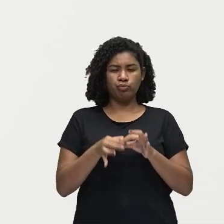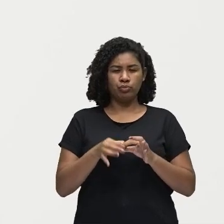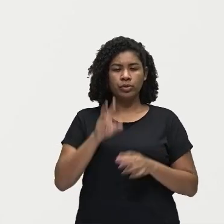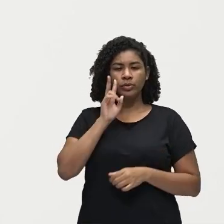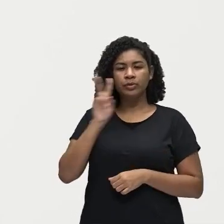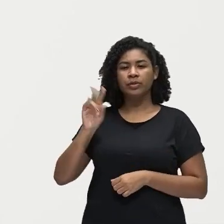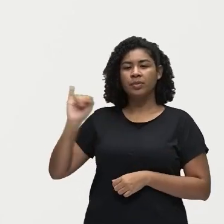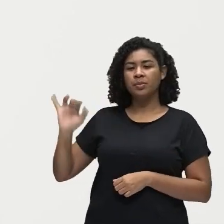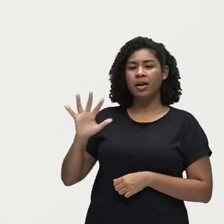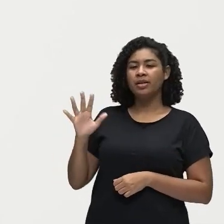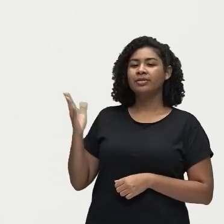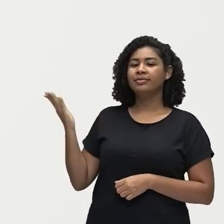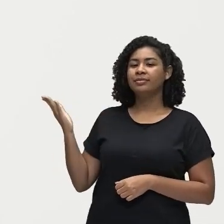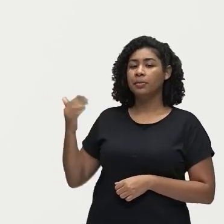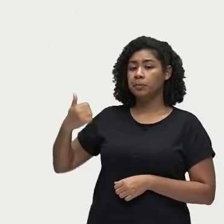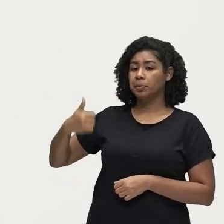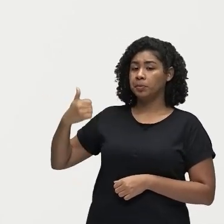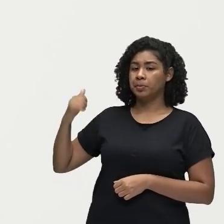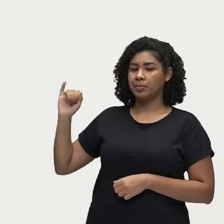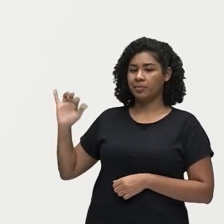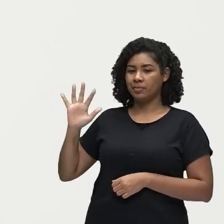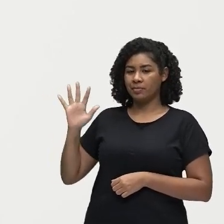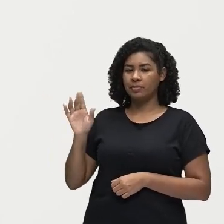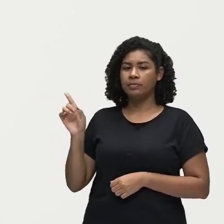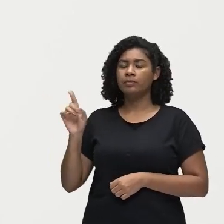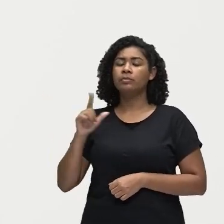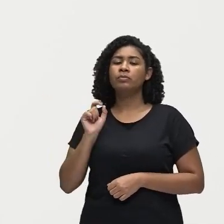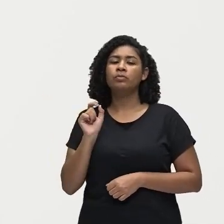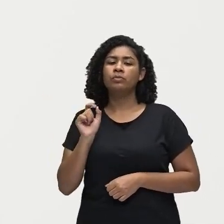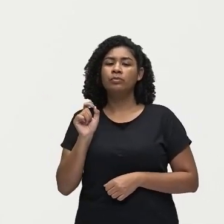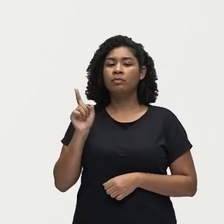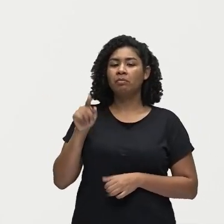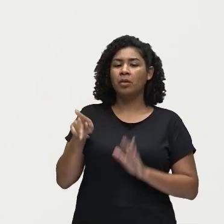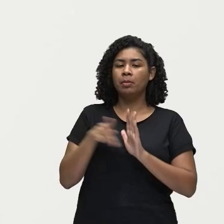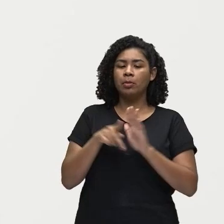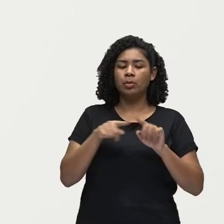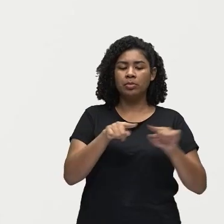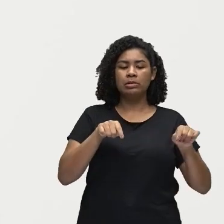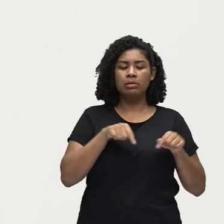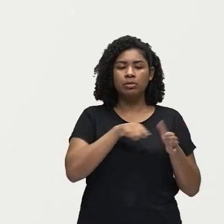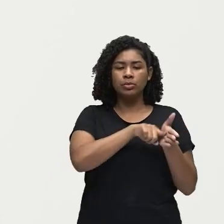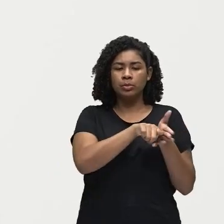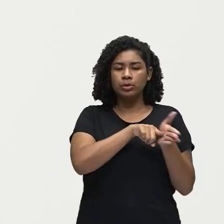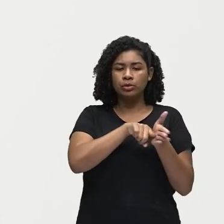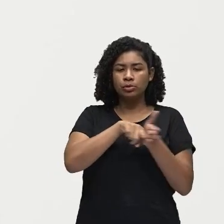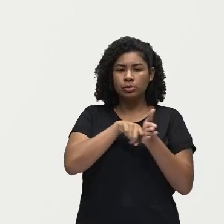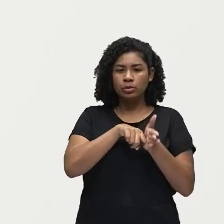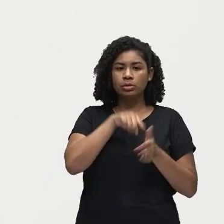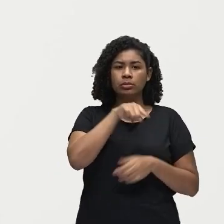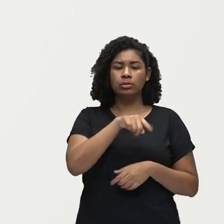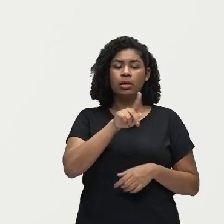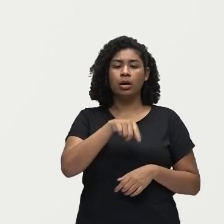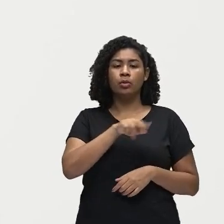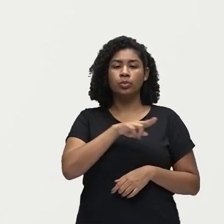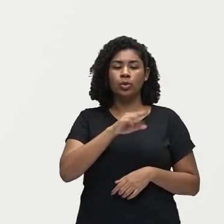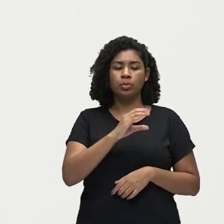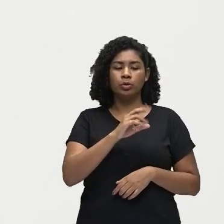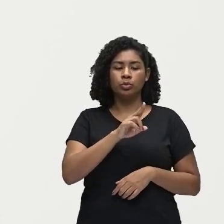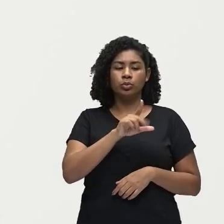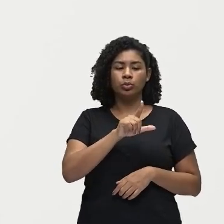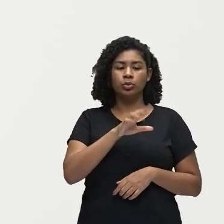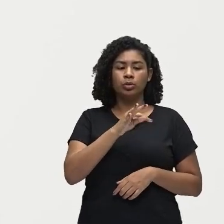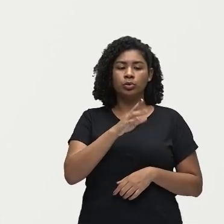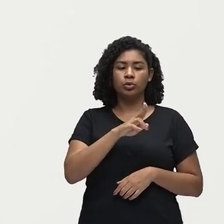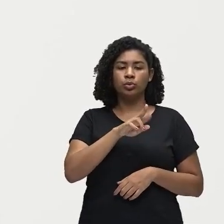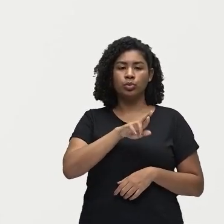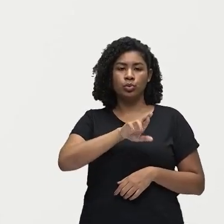imagem. Nessa primeira imagem, você tem aí em laboratório uma cultura, assim que a gente chama, quando você